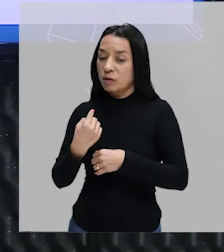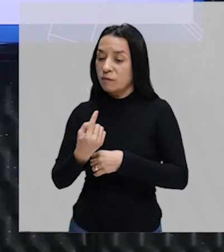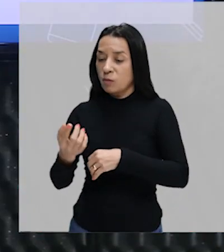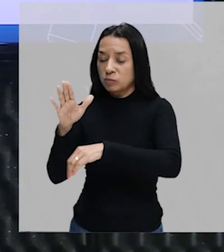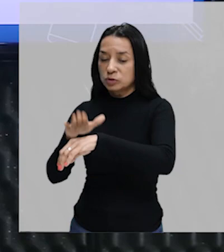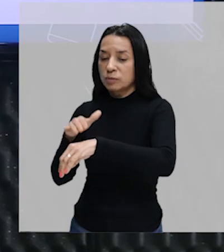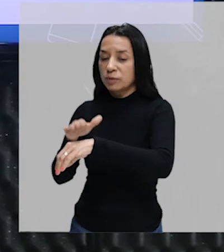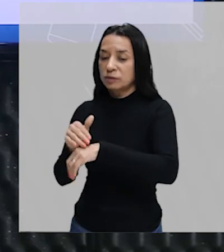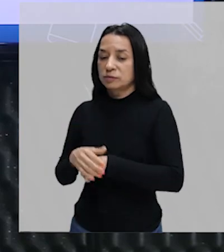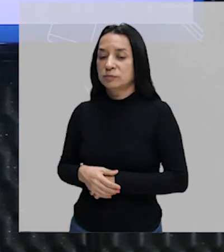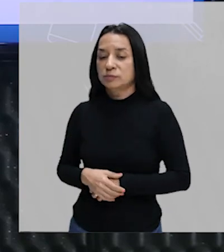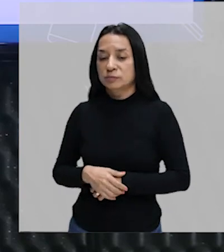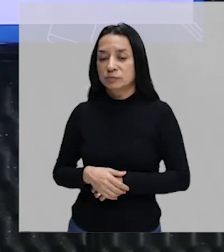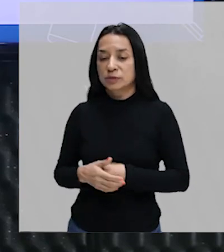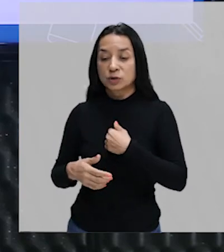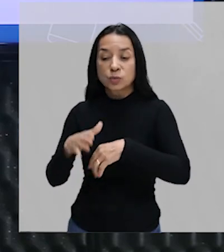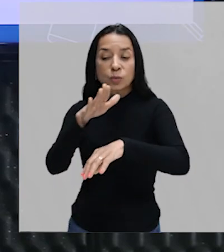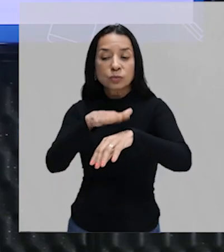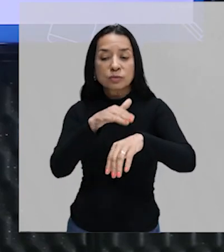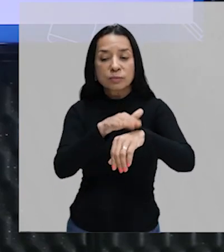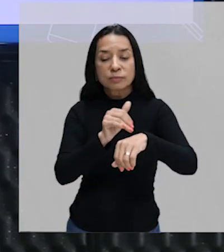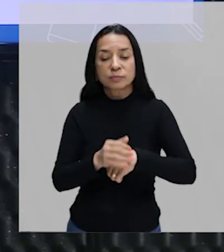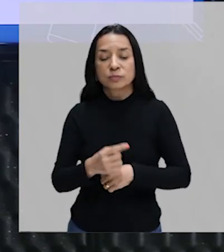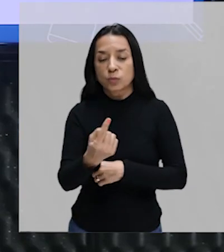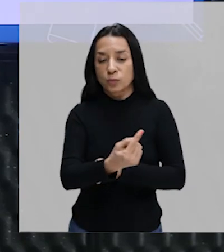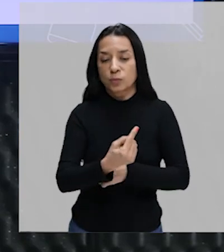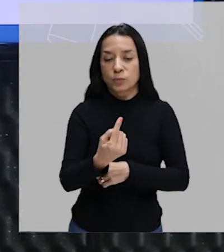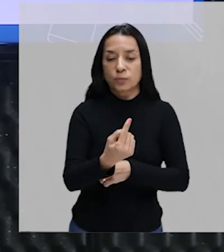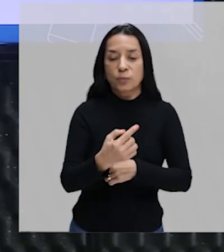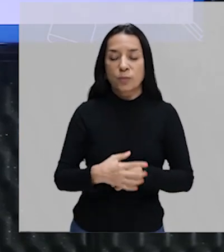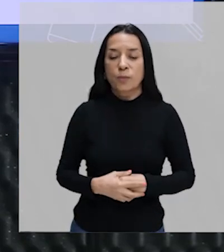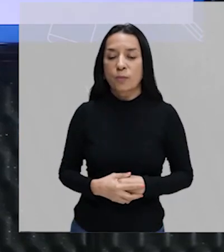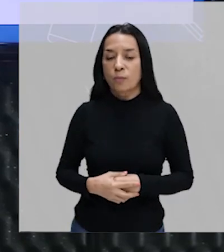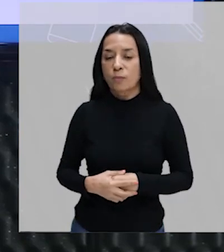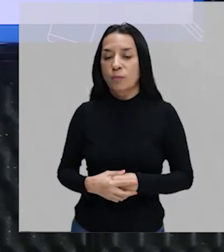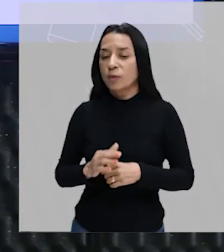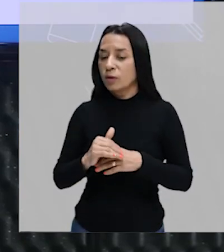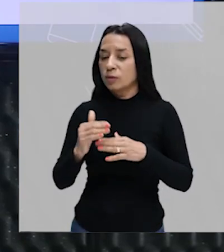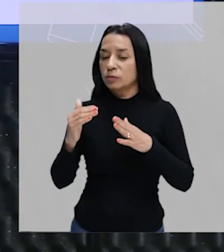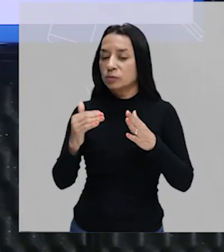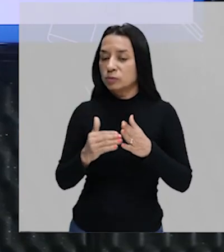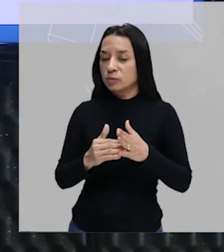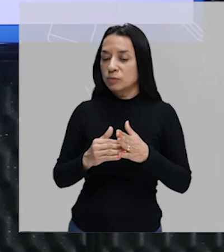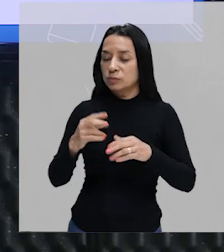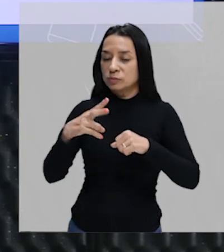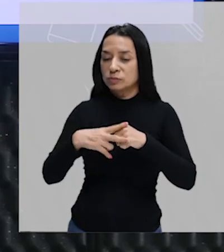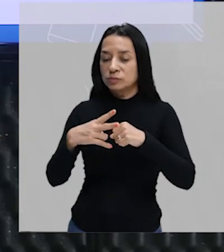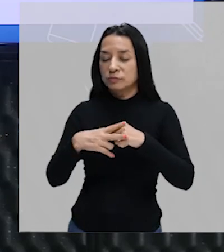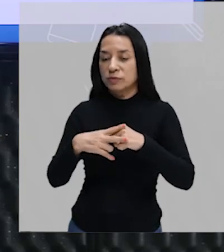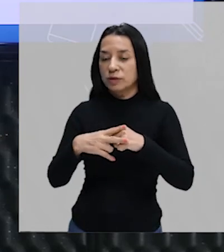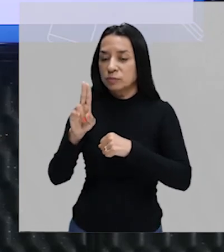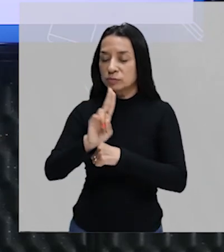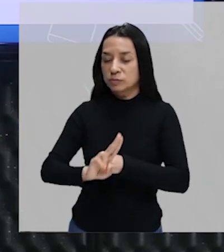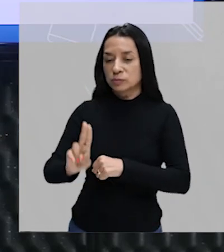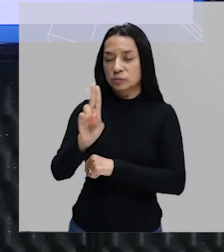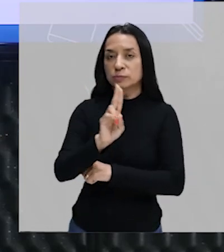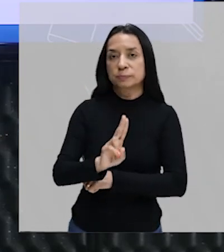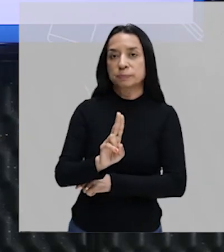Estou llamándolos, estou chamando-os. Então, todos aqueles verbos que eu utilizo